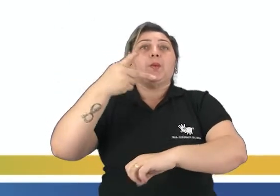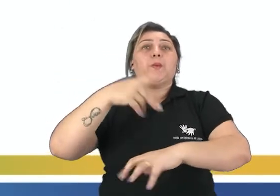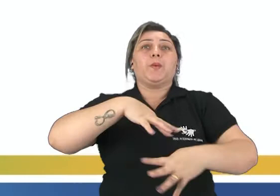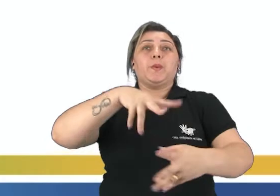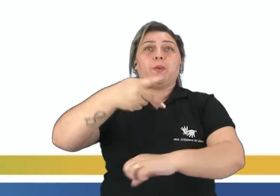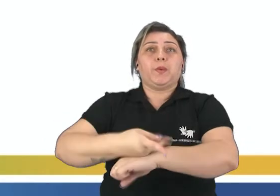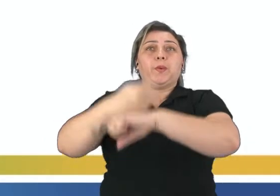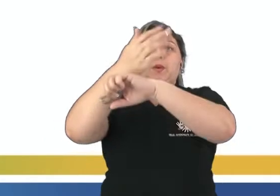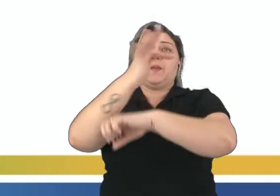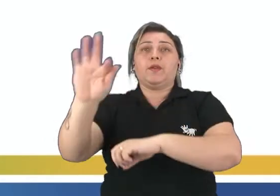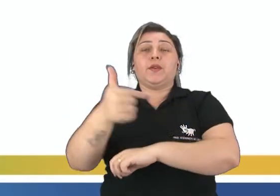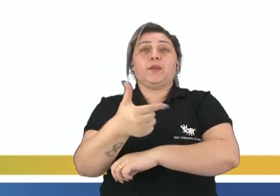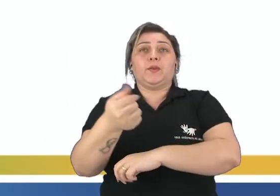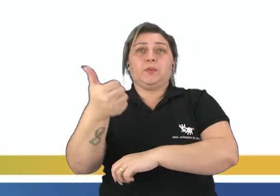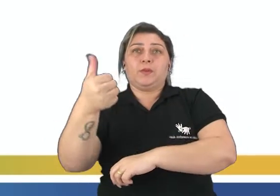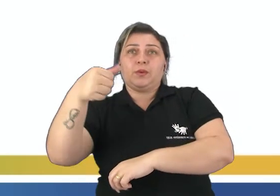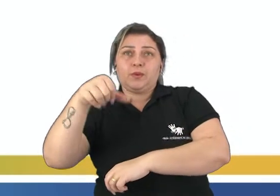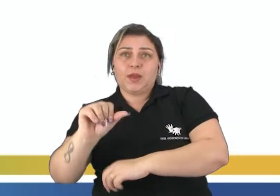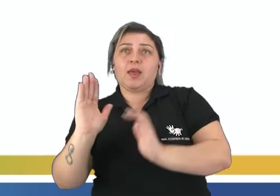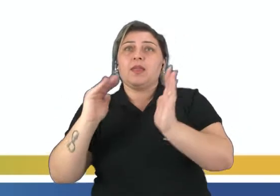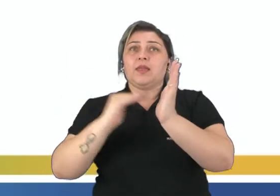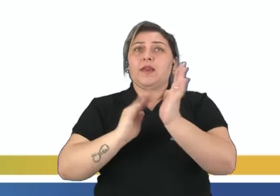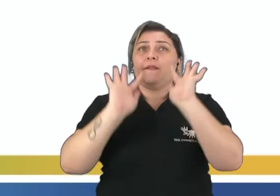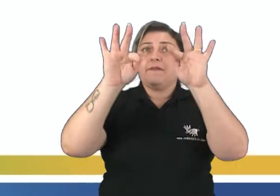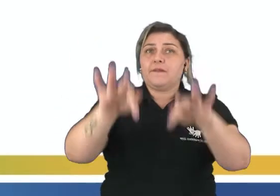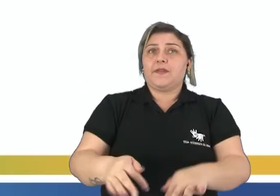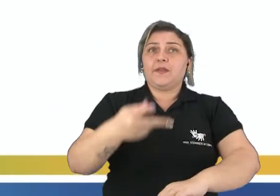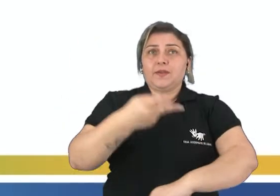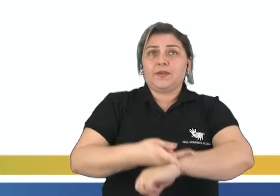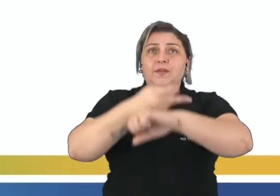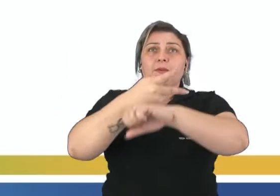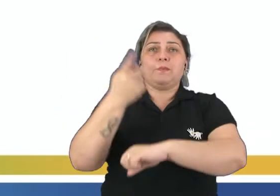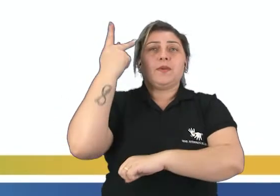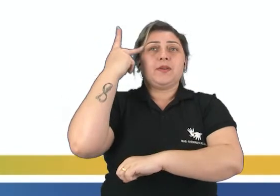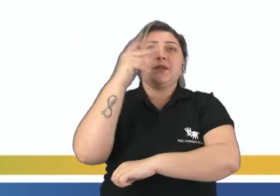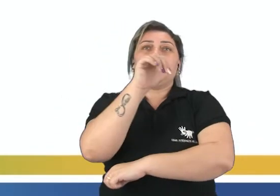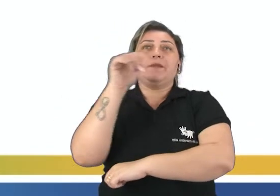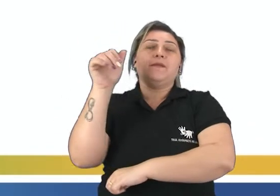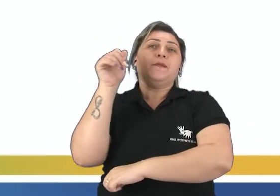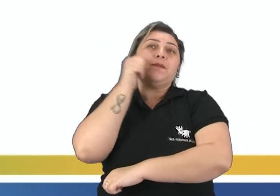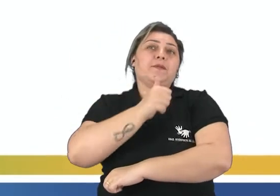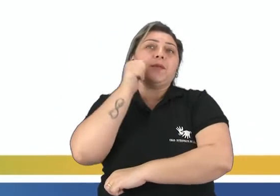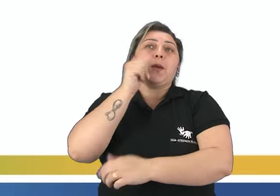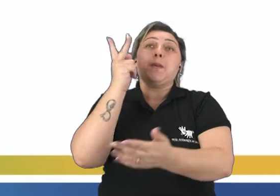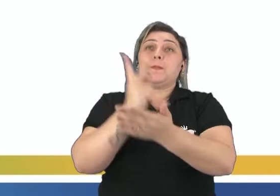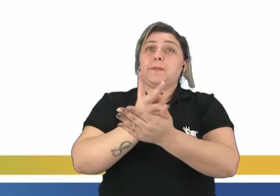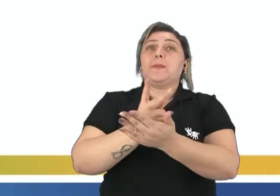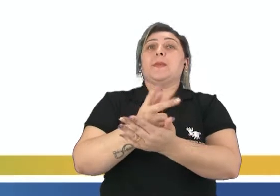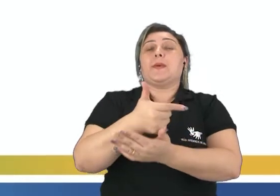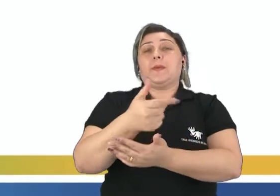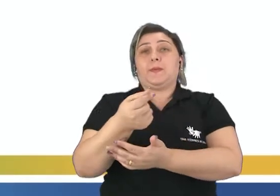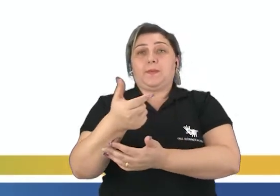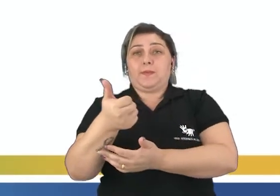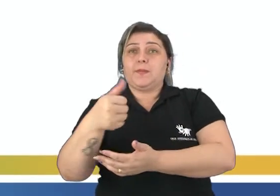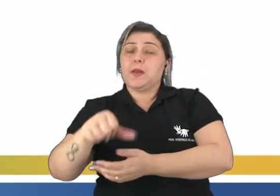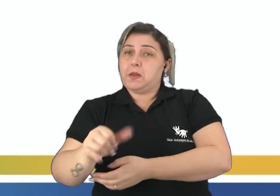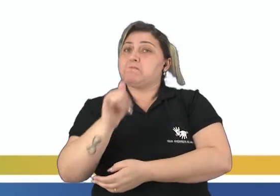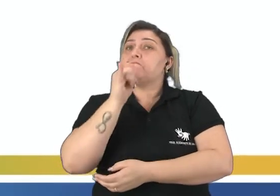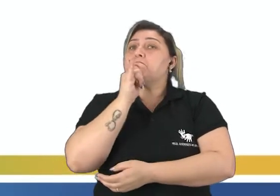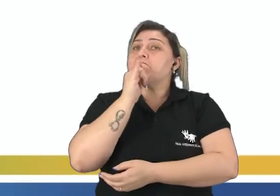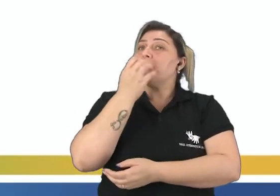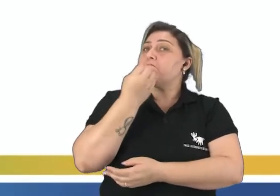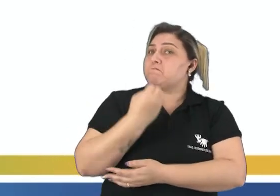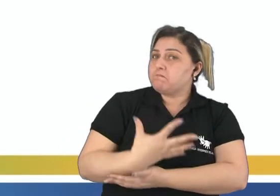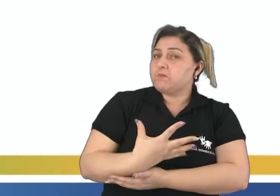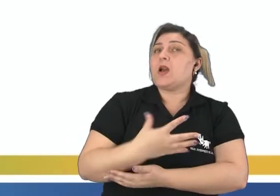na França em 2019, ou até mesmo a final do Campeonato Paulista Feminino, do mesmo ano, são dois ótimos exemplos do